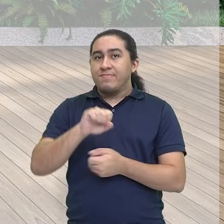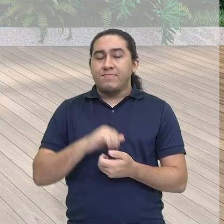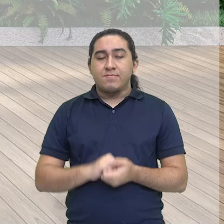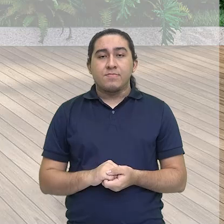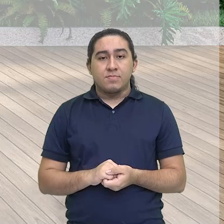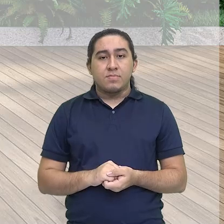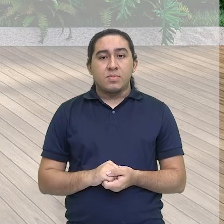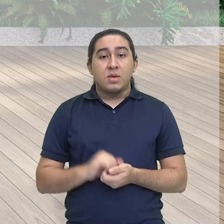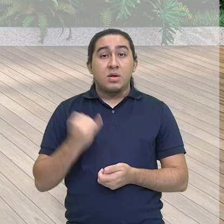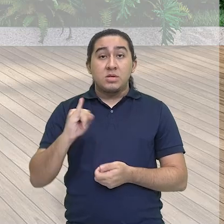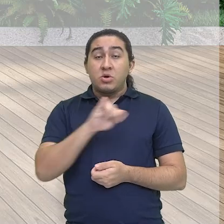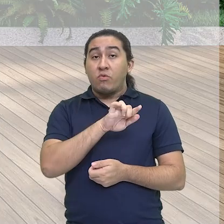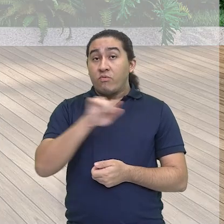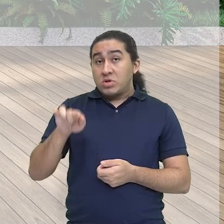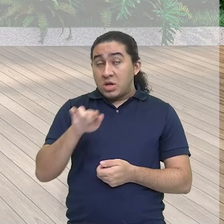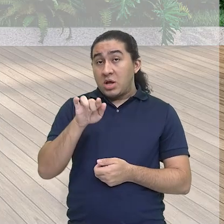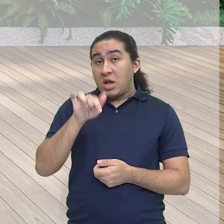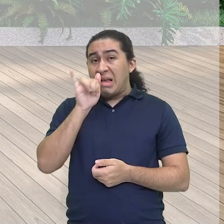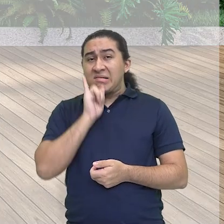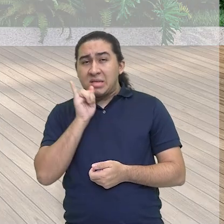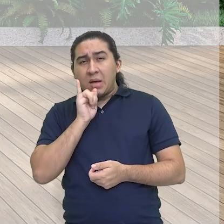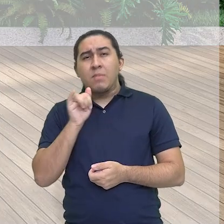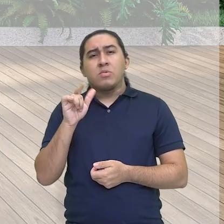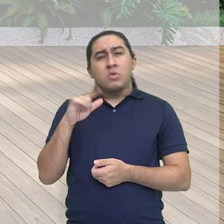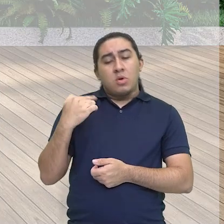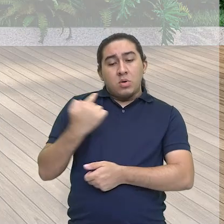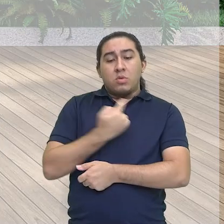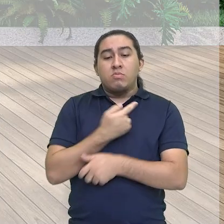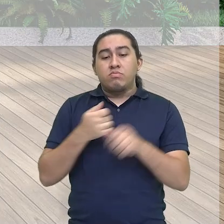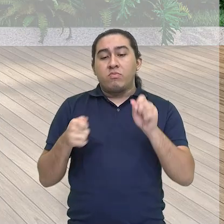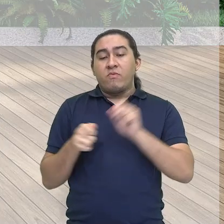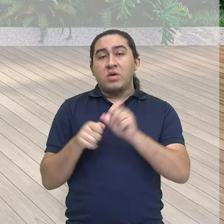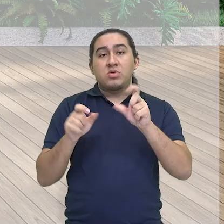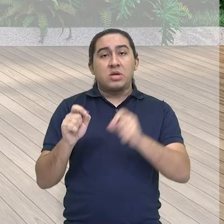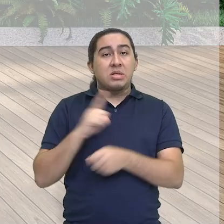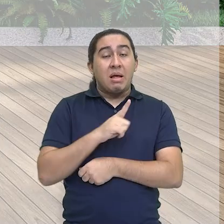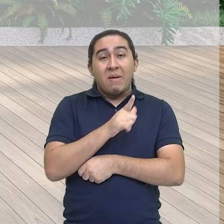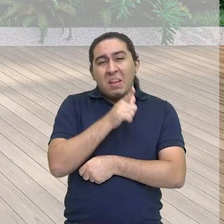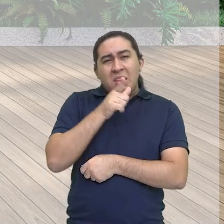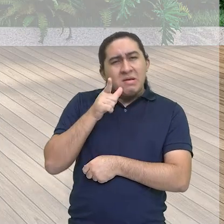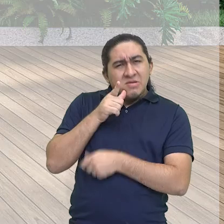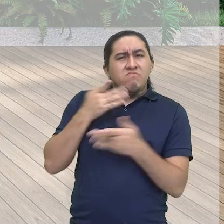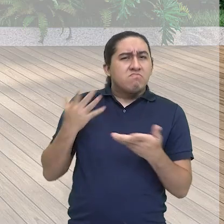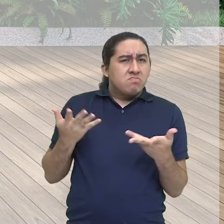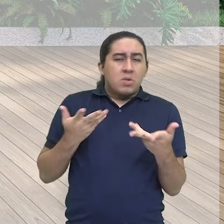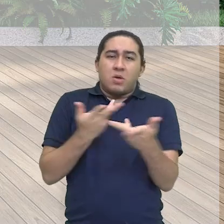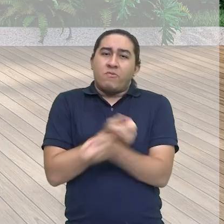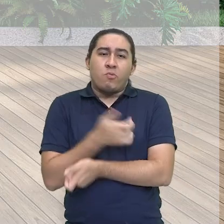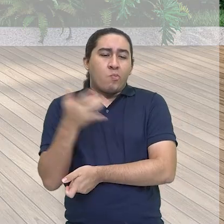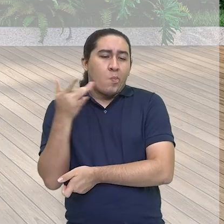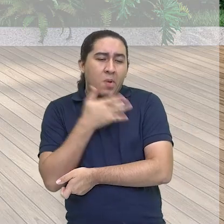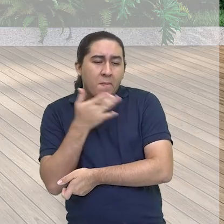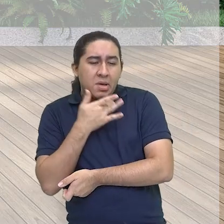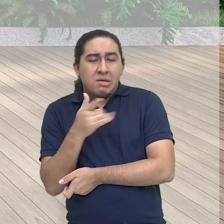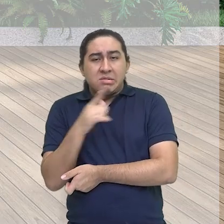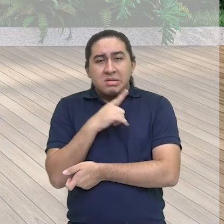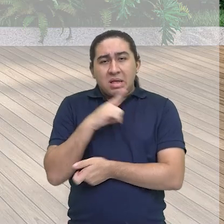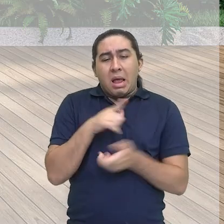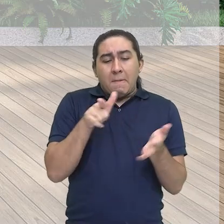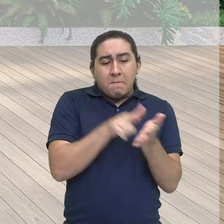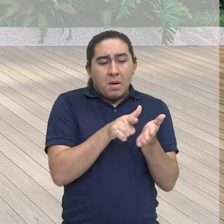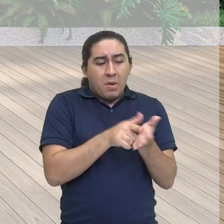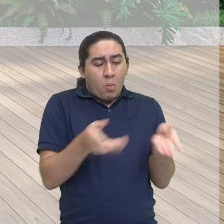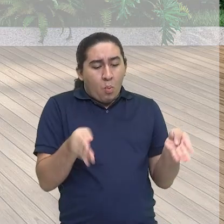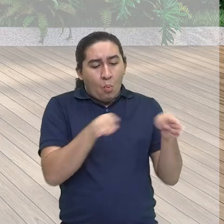Né? Se você lá a gente fez um lanche gostoso, colocou numa folha de papel alumínio, tá